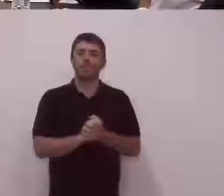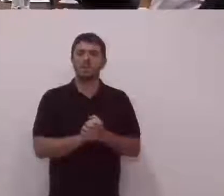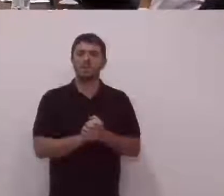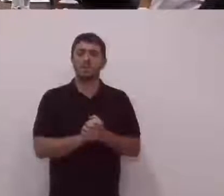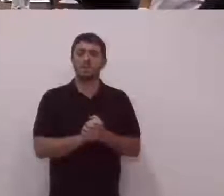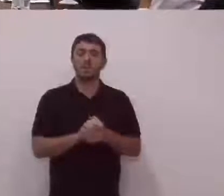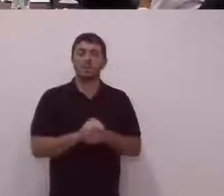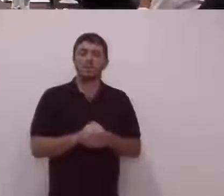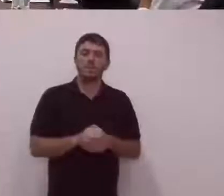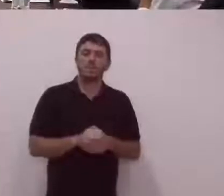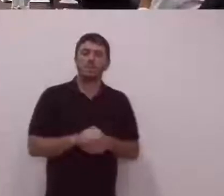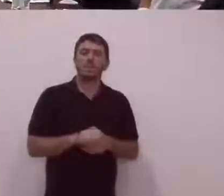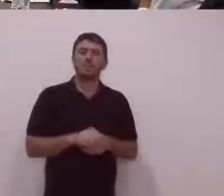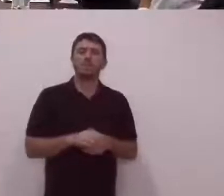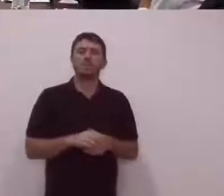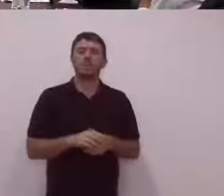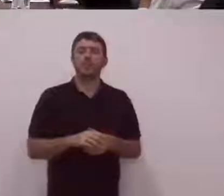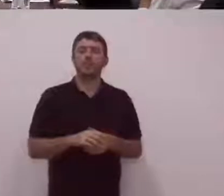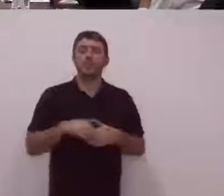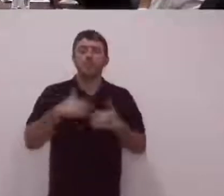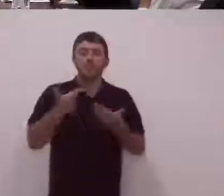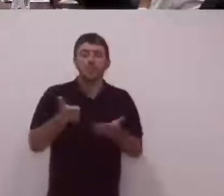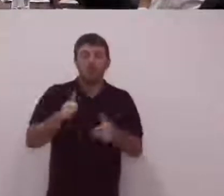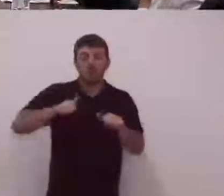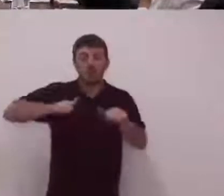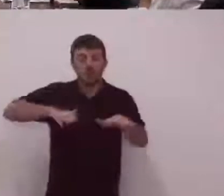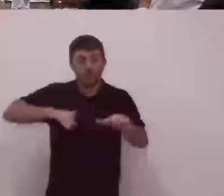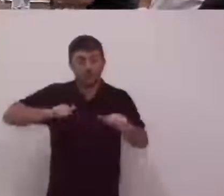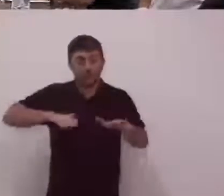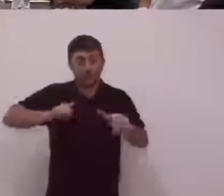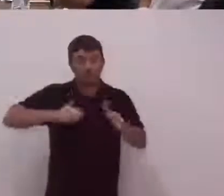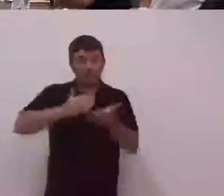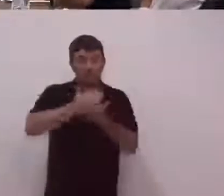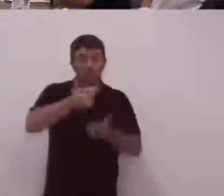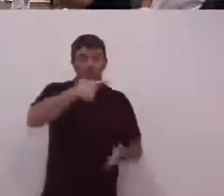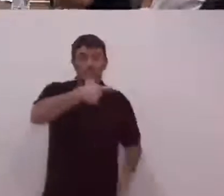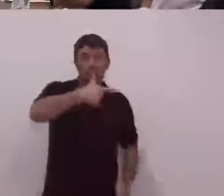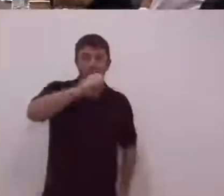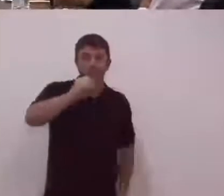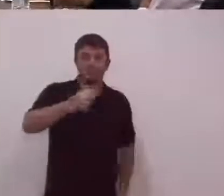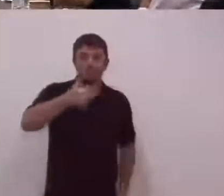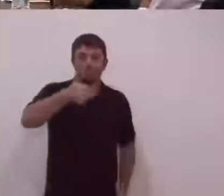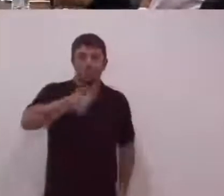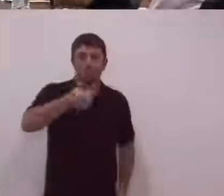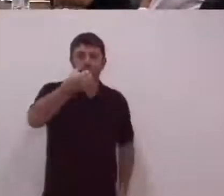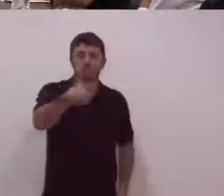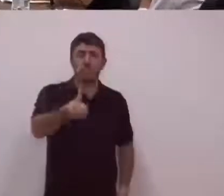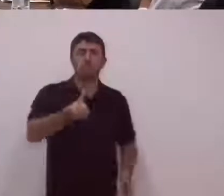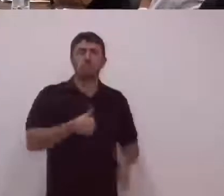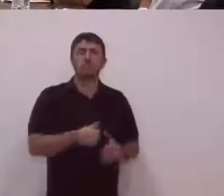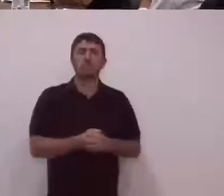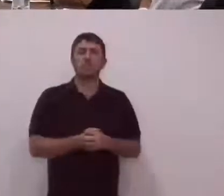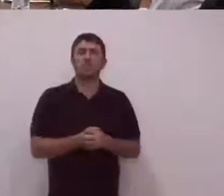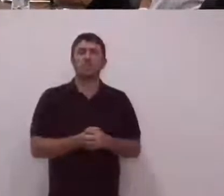bastasse isso, ao menos a partir de setembro de 2016, quando tomaram conhecimento, forma